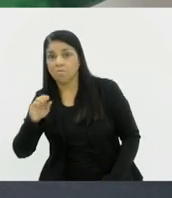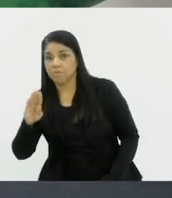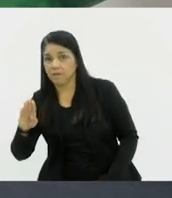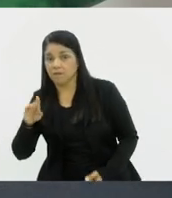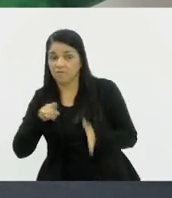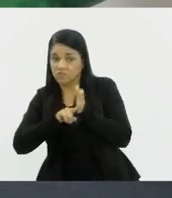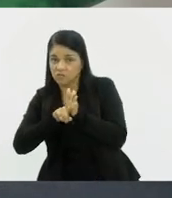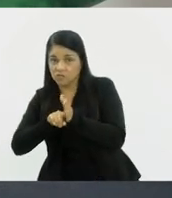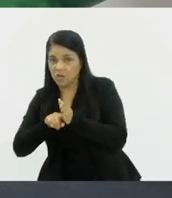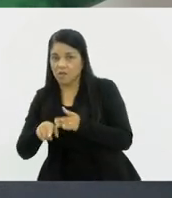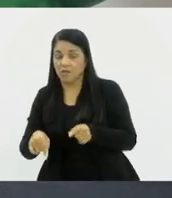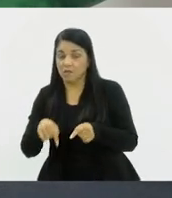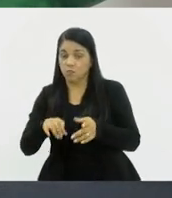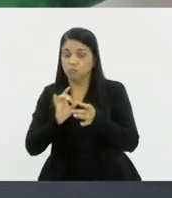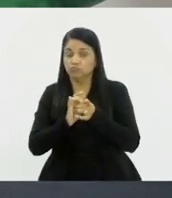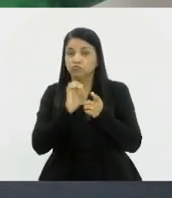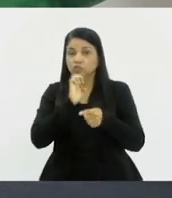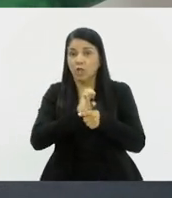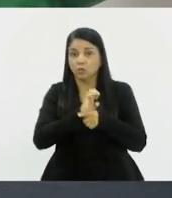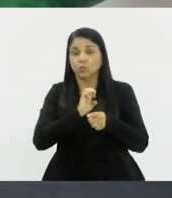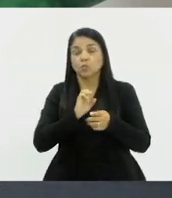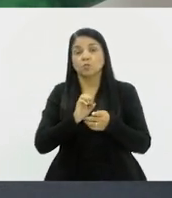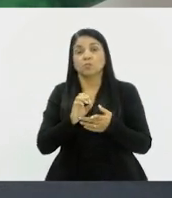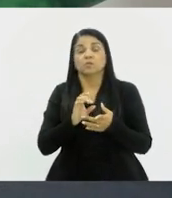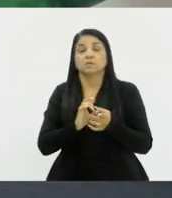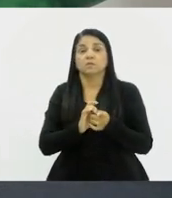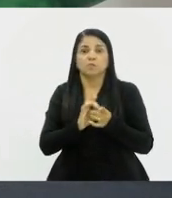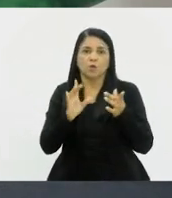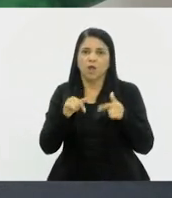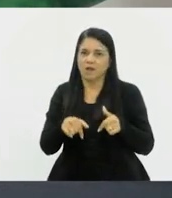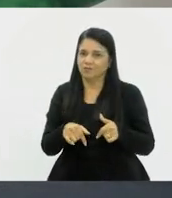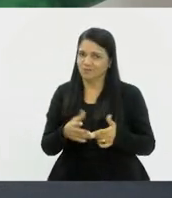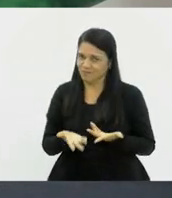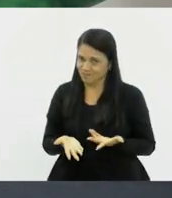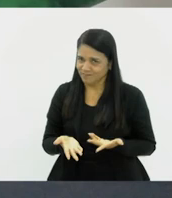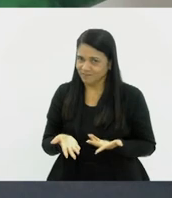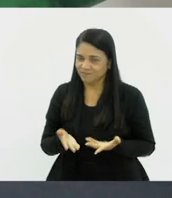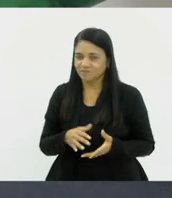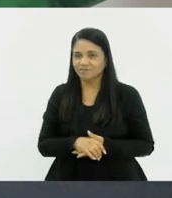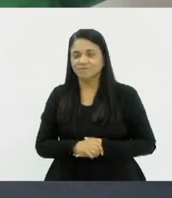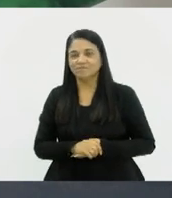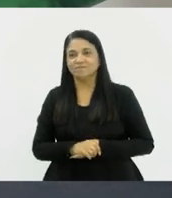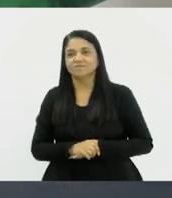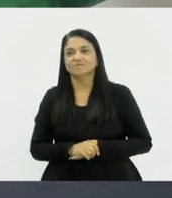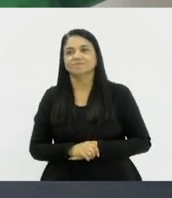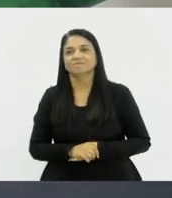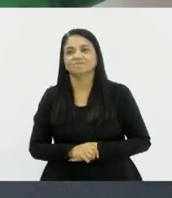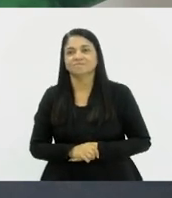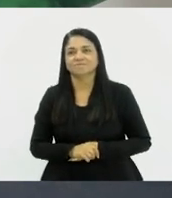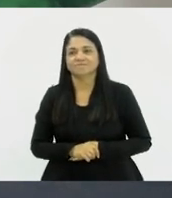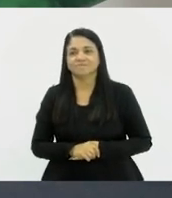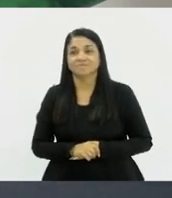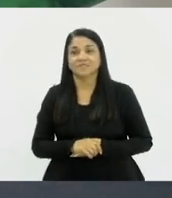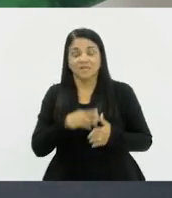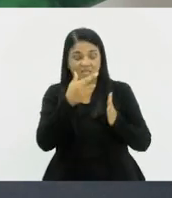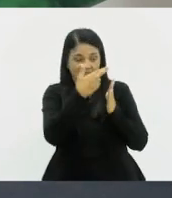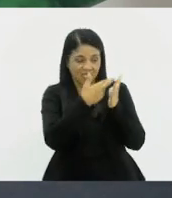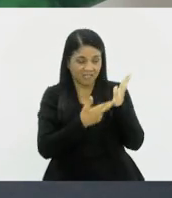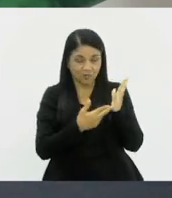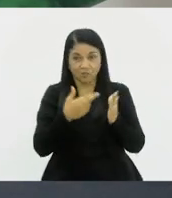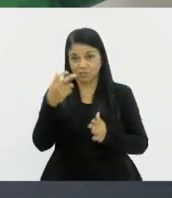policial Então dentro das sugestões aqui eu ao acho que o seguinte eh nesse relatório de